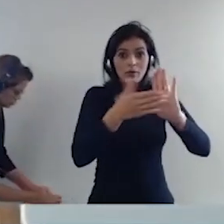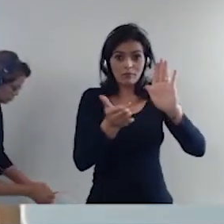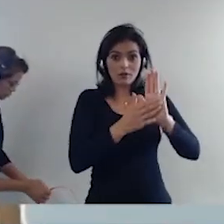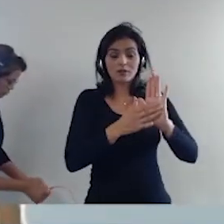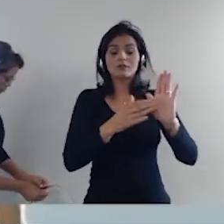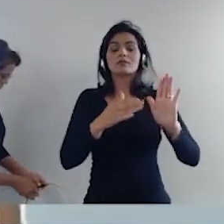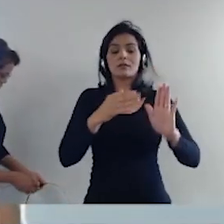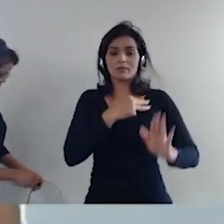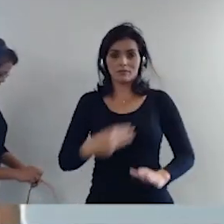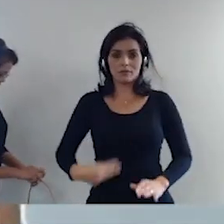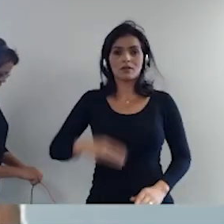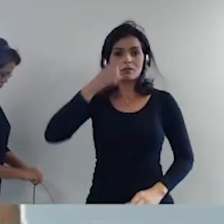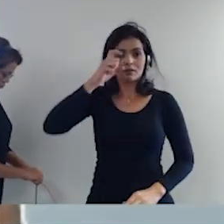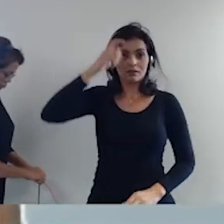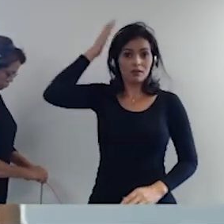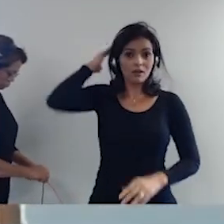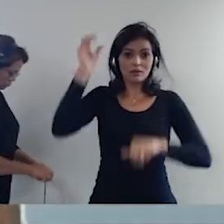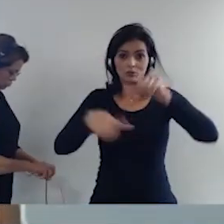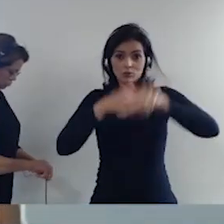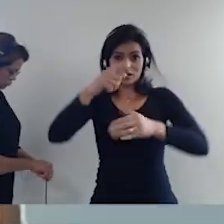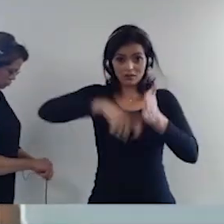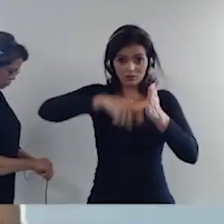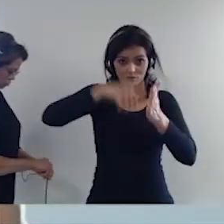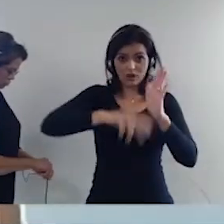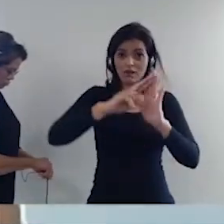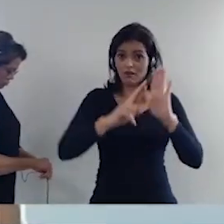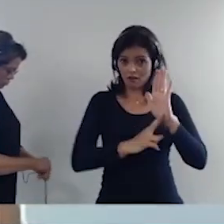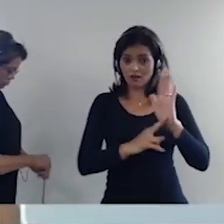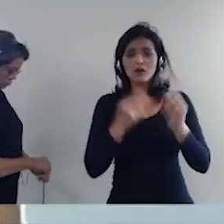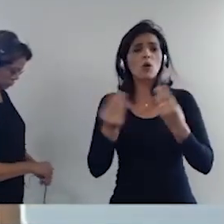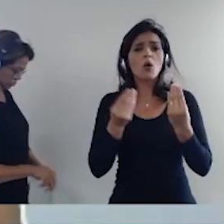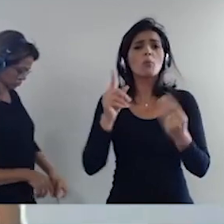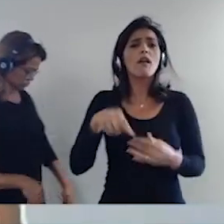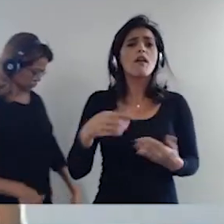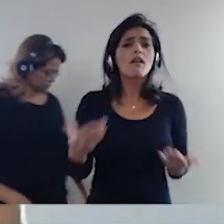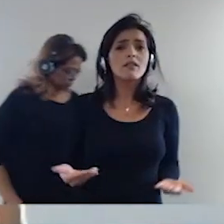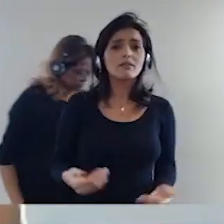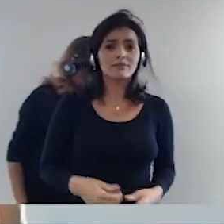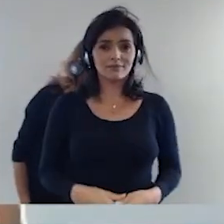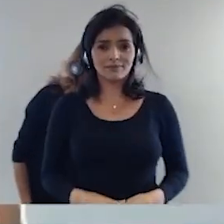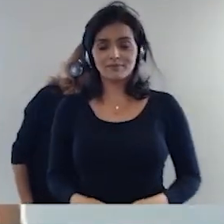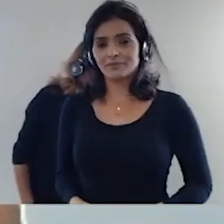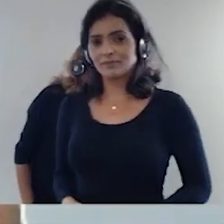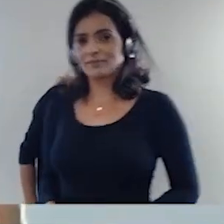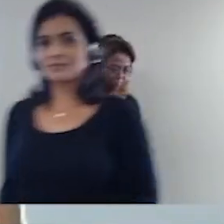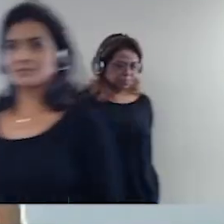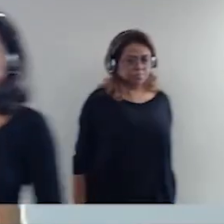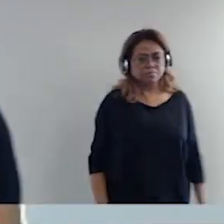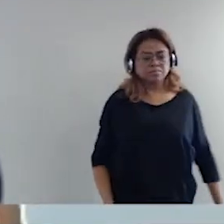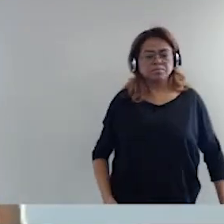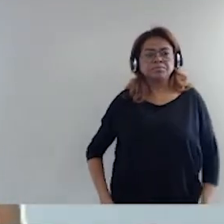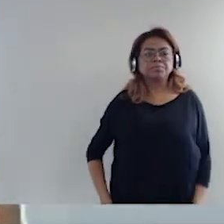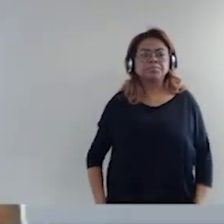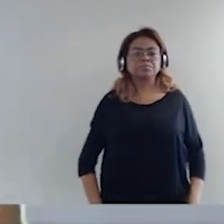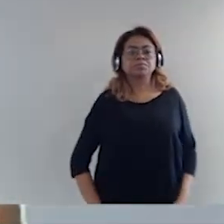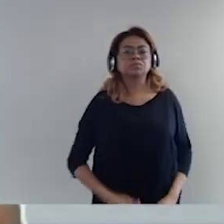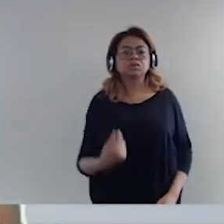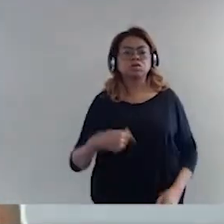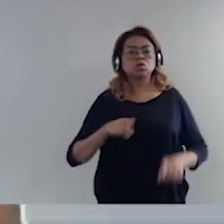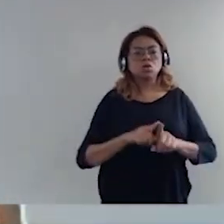do ministro Guedes de reforma tributária é para aumentar tributação de PIS/COFINS